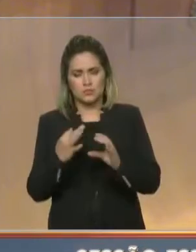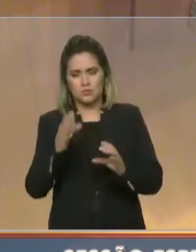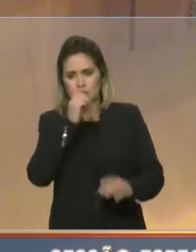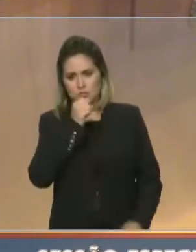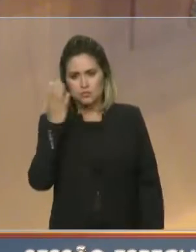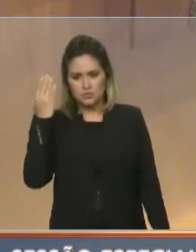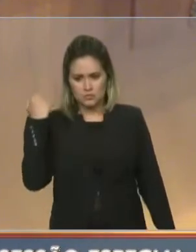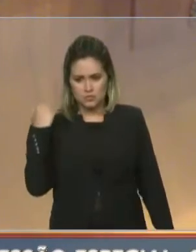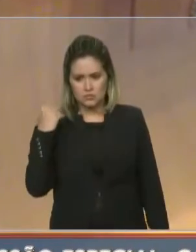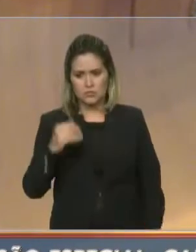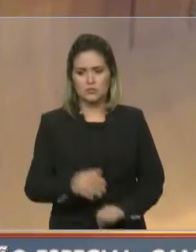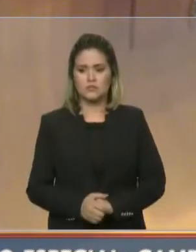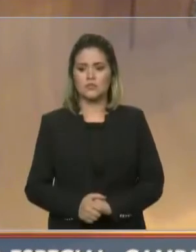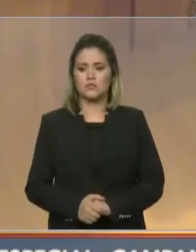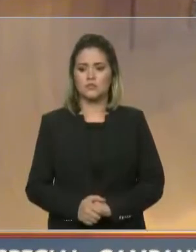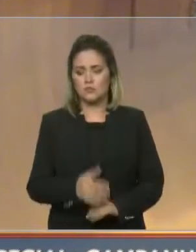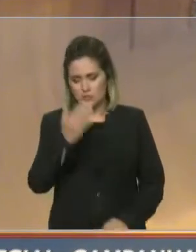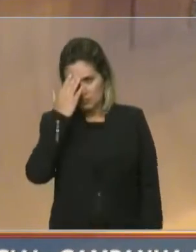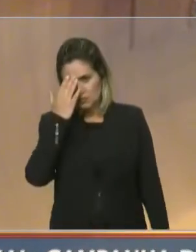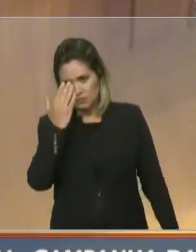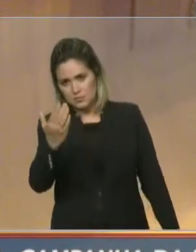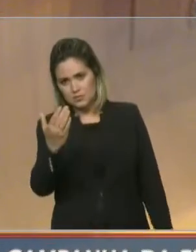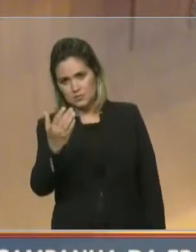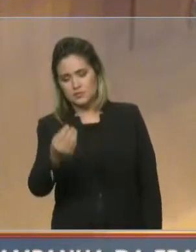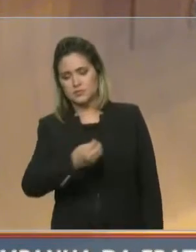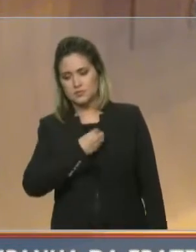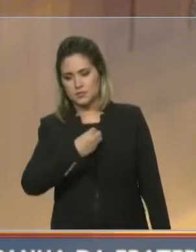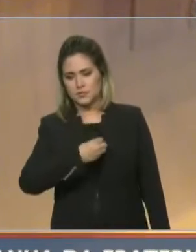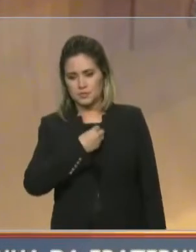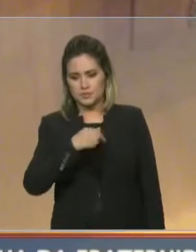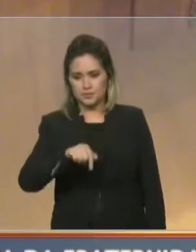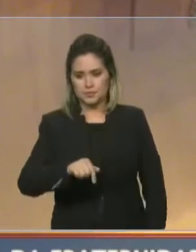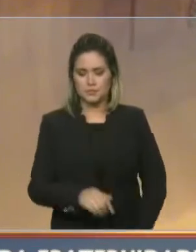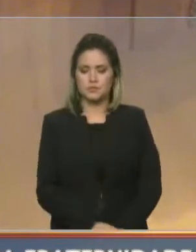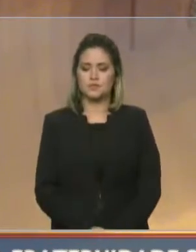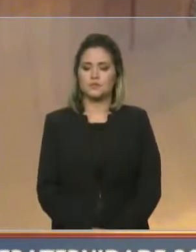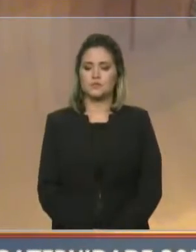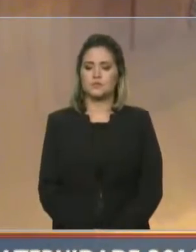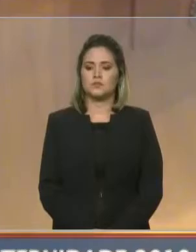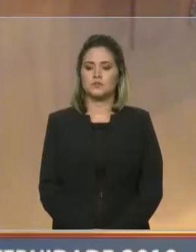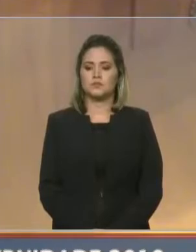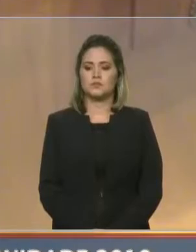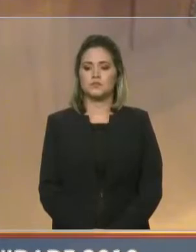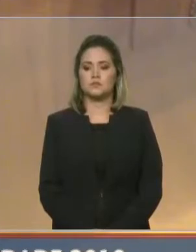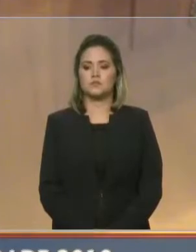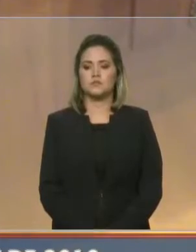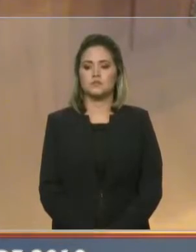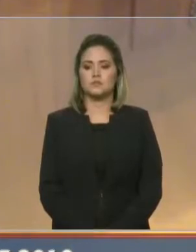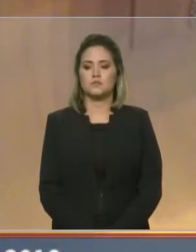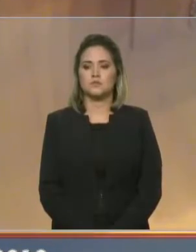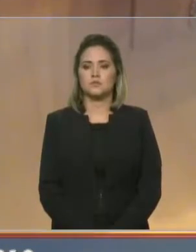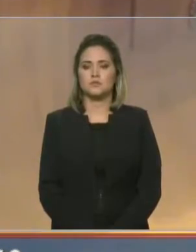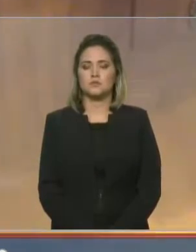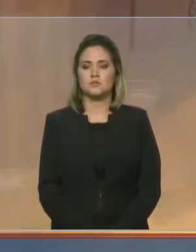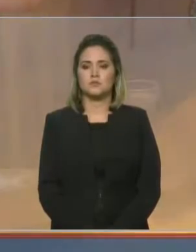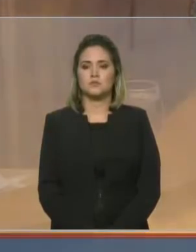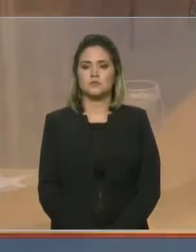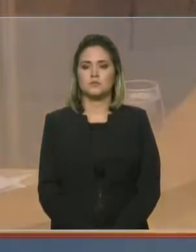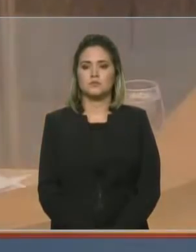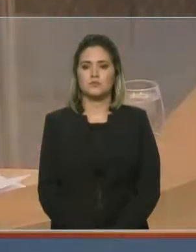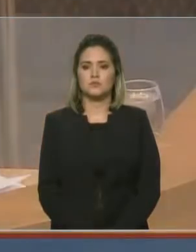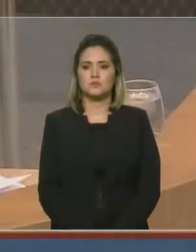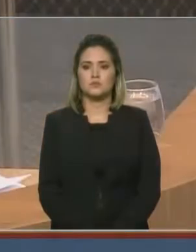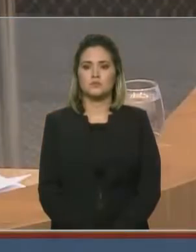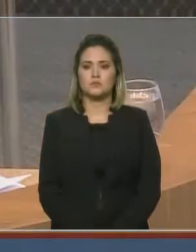representante. Agradeço a sua presença. E também destacar